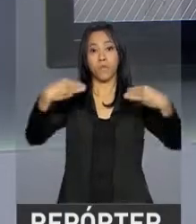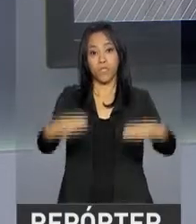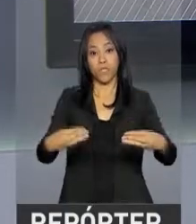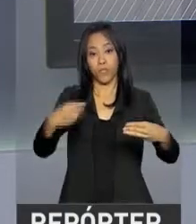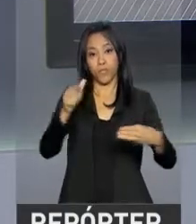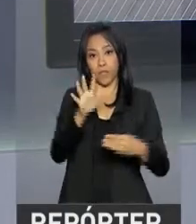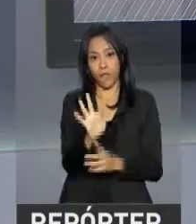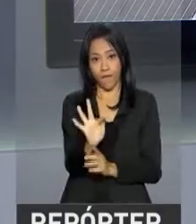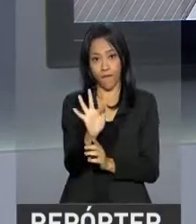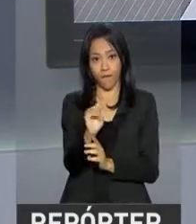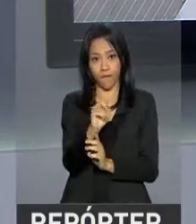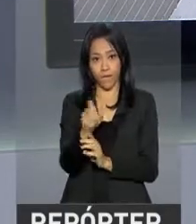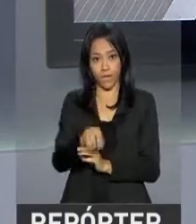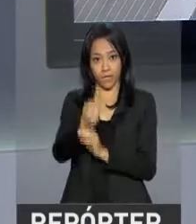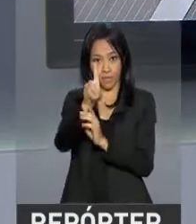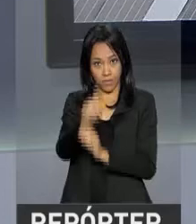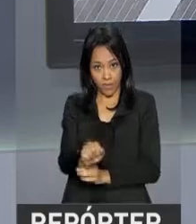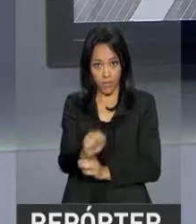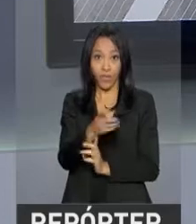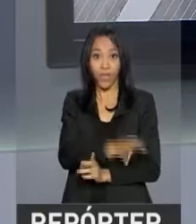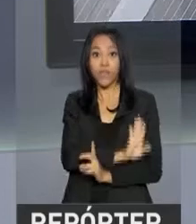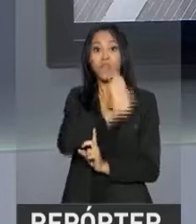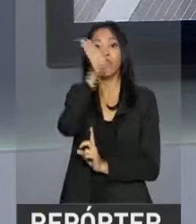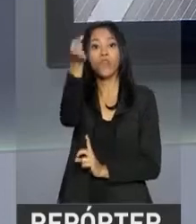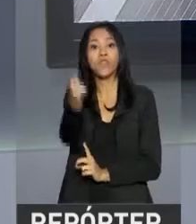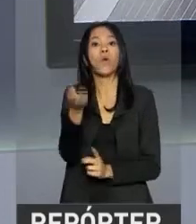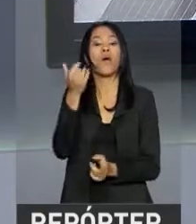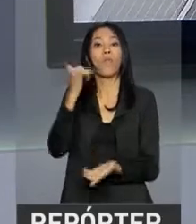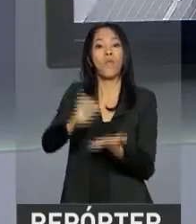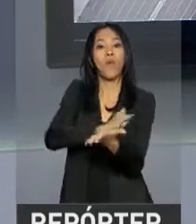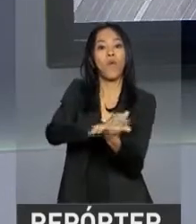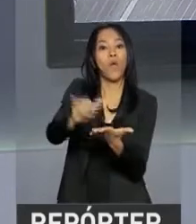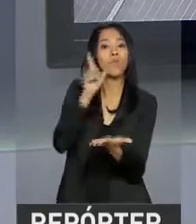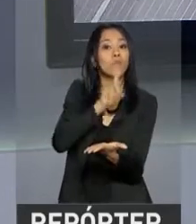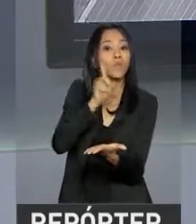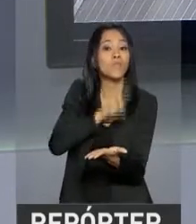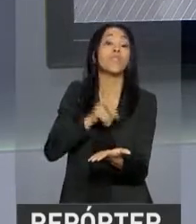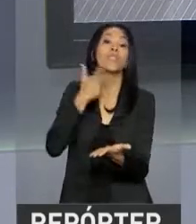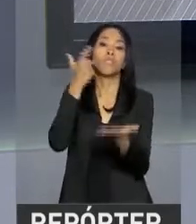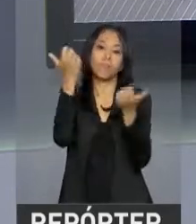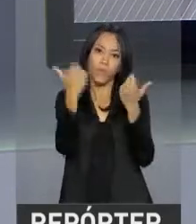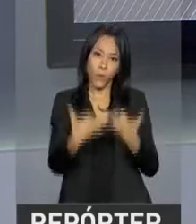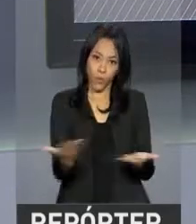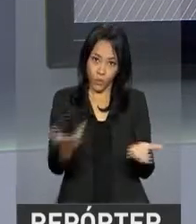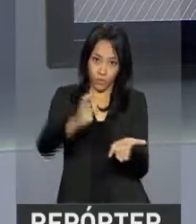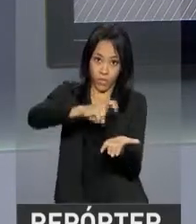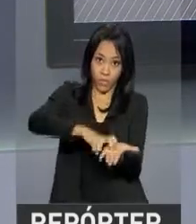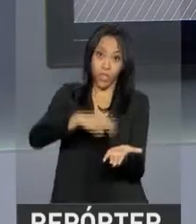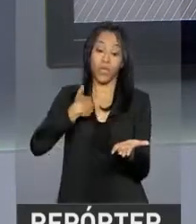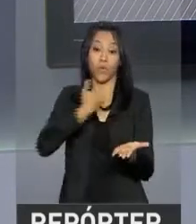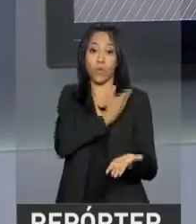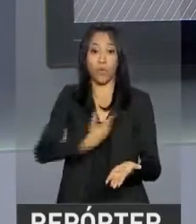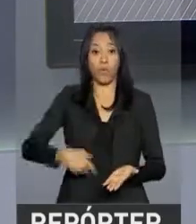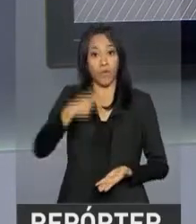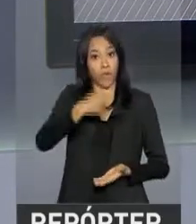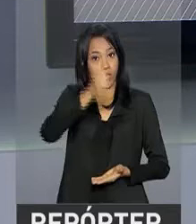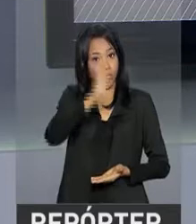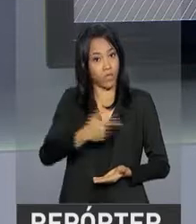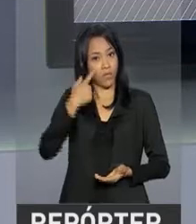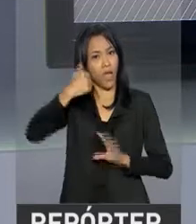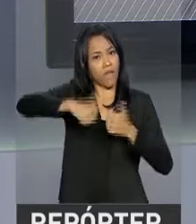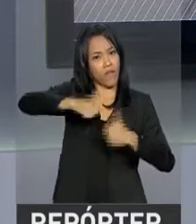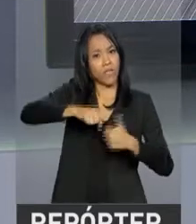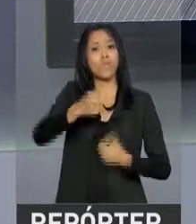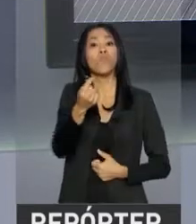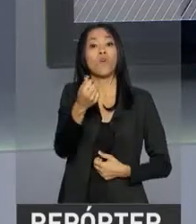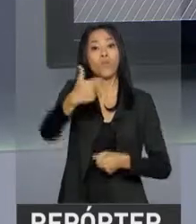Meirelles, que está cumprindo uma agenda de trabalho em Nova York, disse agora pela manhã que o governo brasileiro está analisando a política de preços de